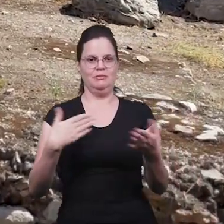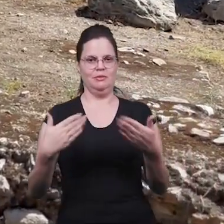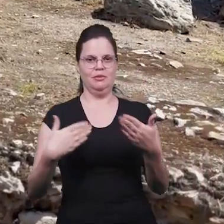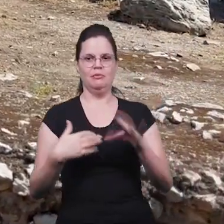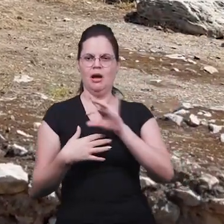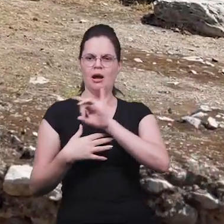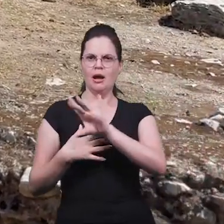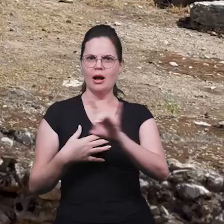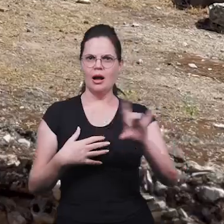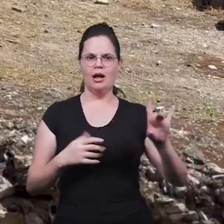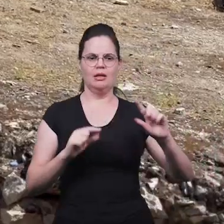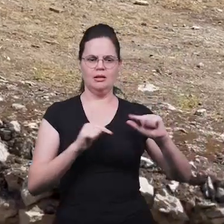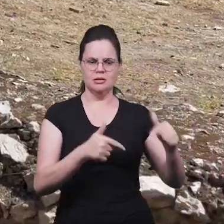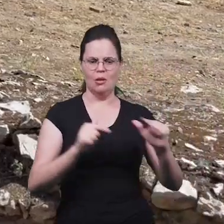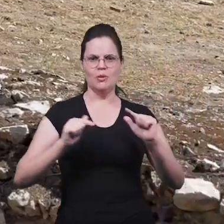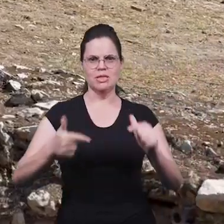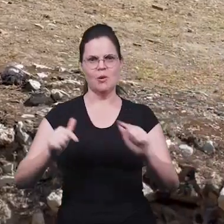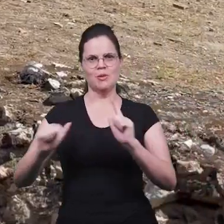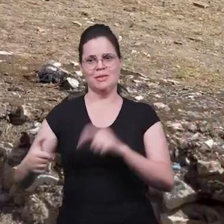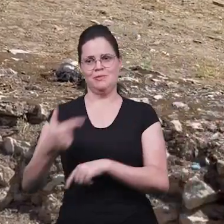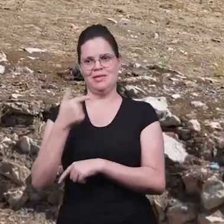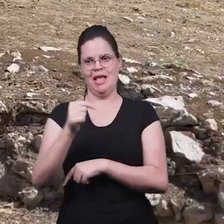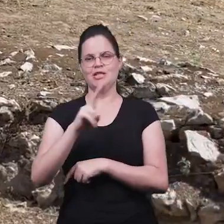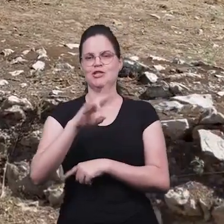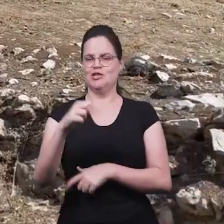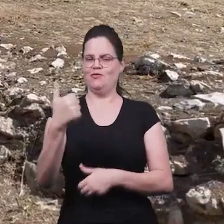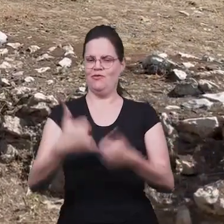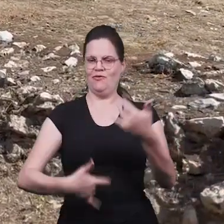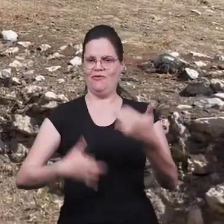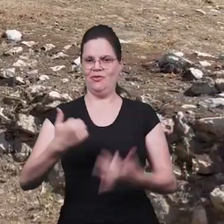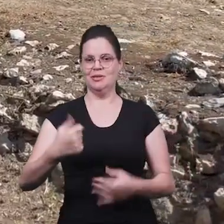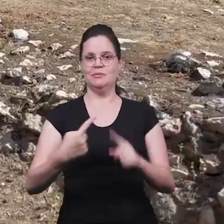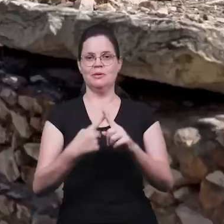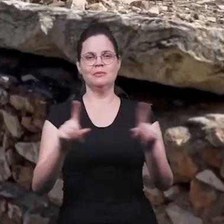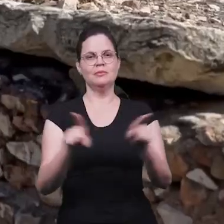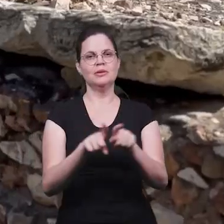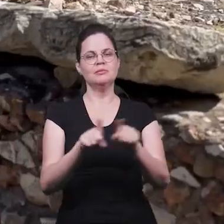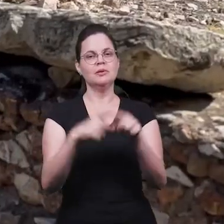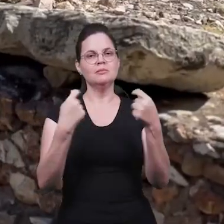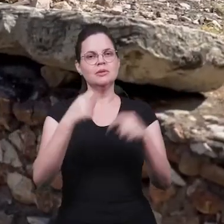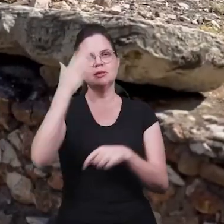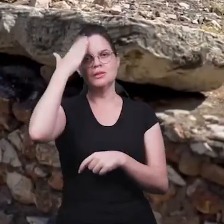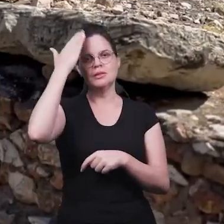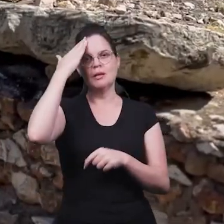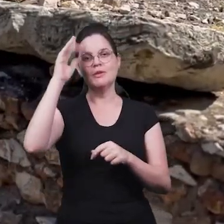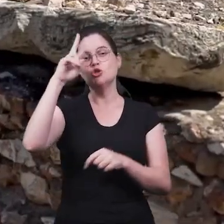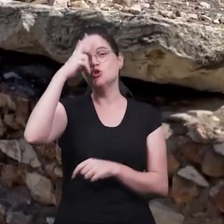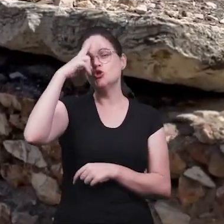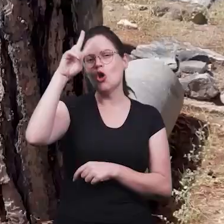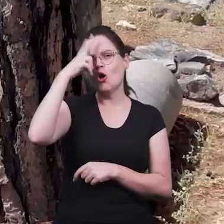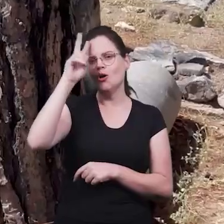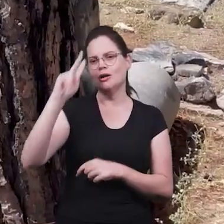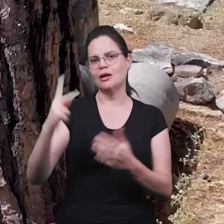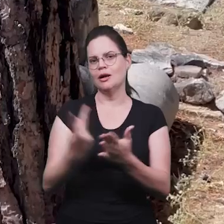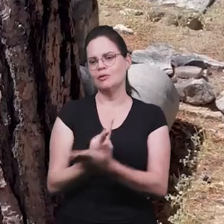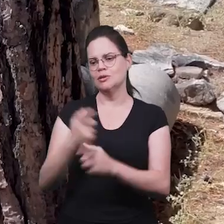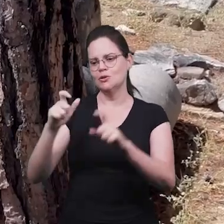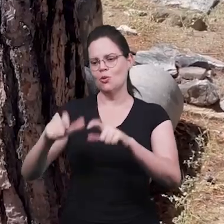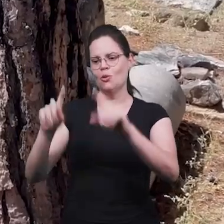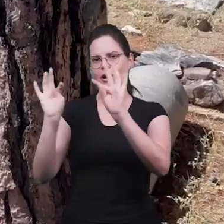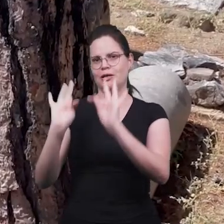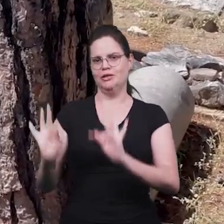introdutória, o que vai ser trazido aqui, porque nós vamos tratar cada uma dessas operações do Espírito de Deus, mas a gente sempre também traz uma